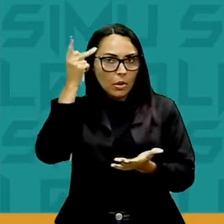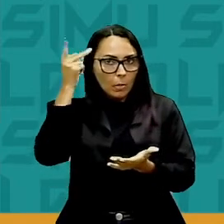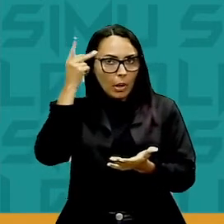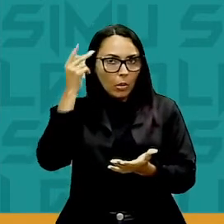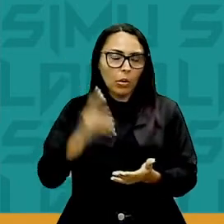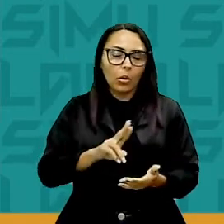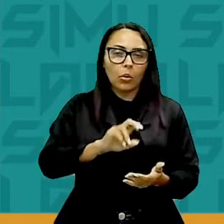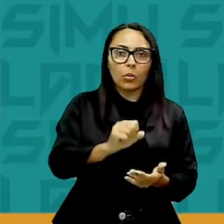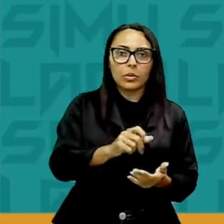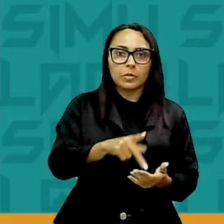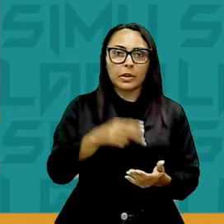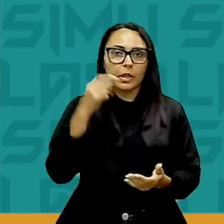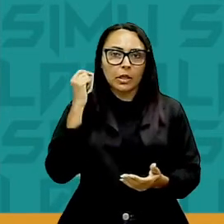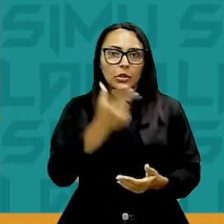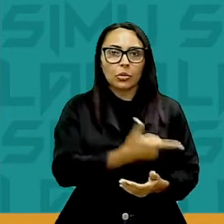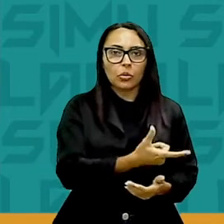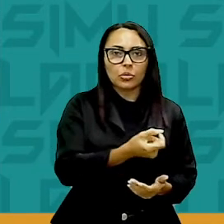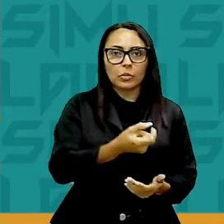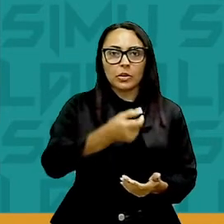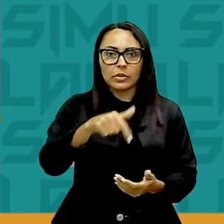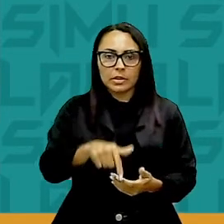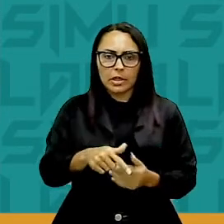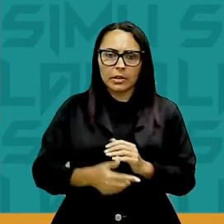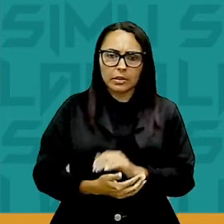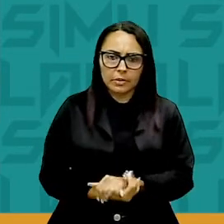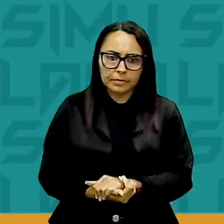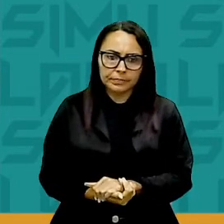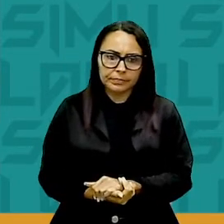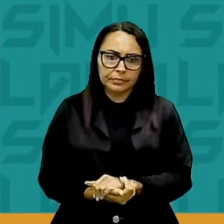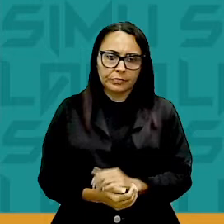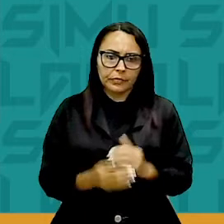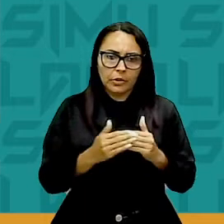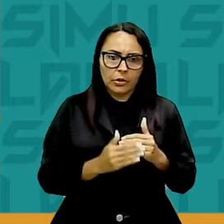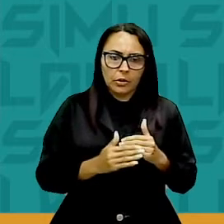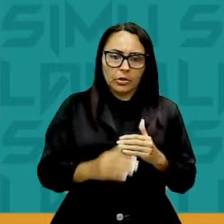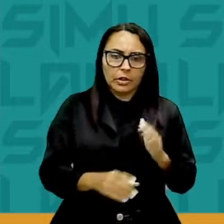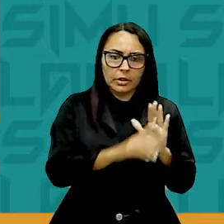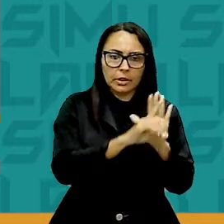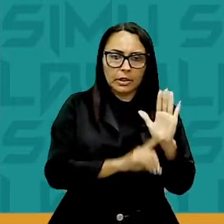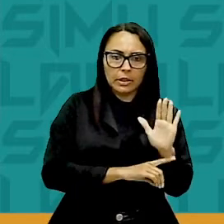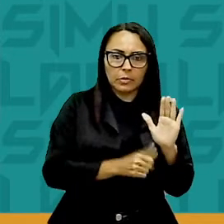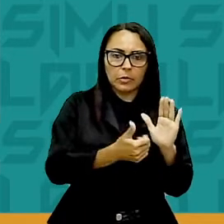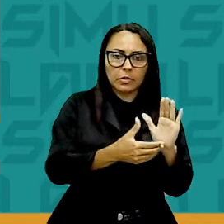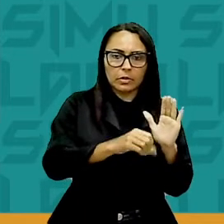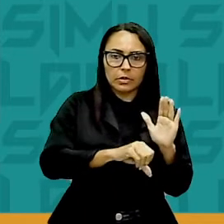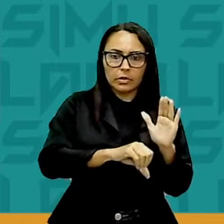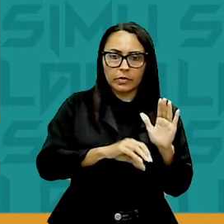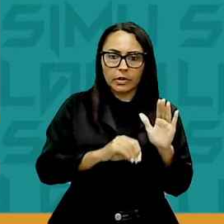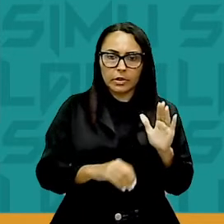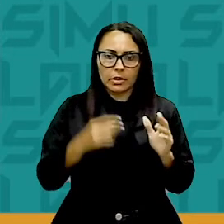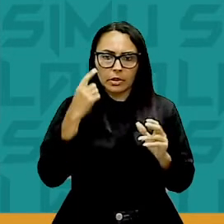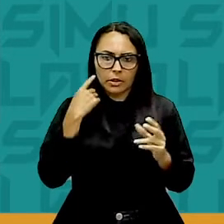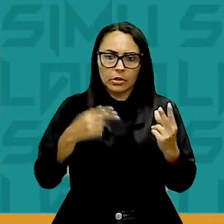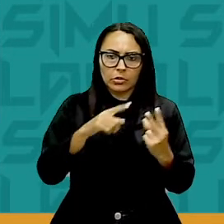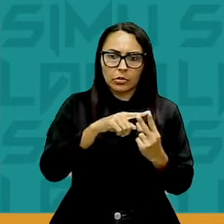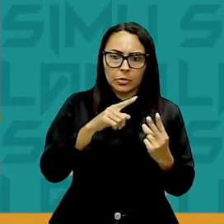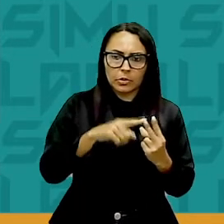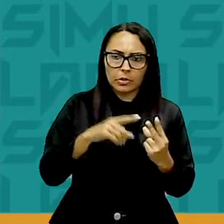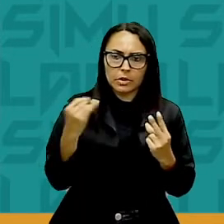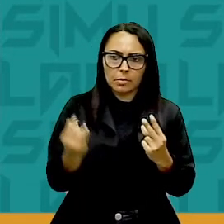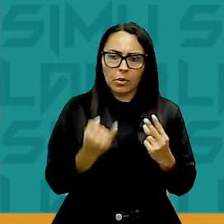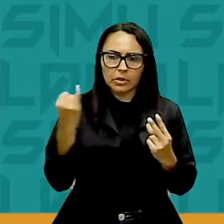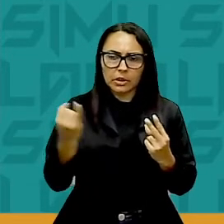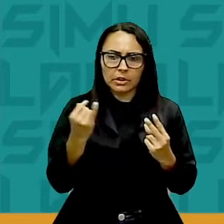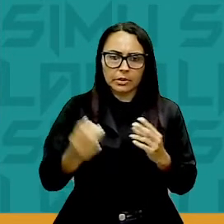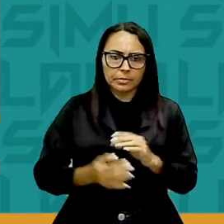do ano de 2007. Veja o que é que diz. No início da década de 1990, dois biólogos